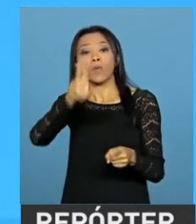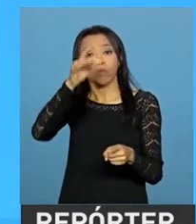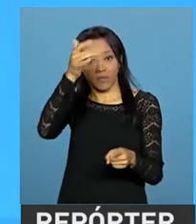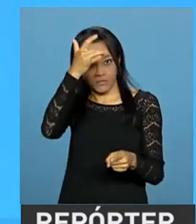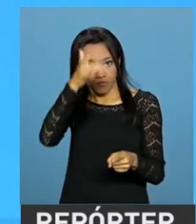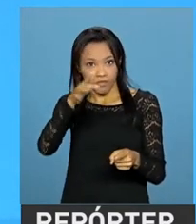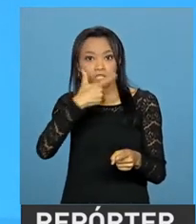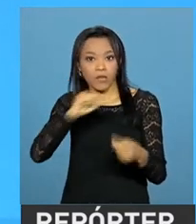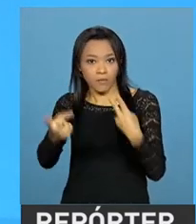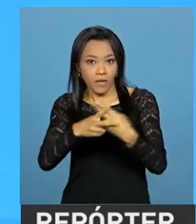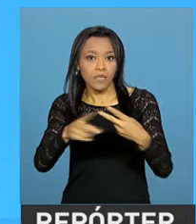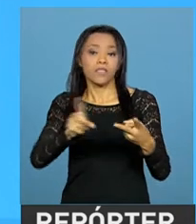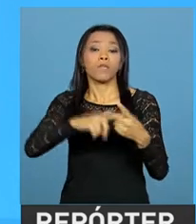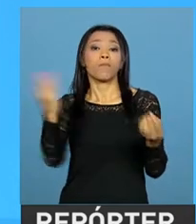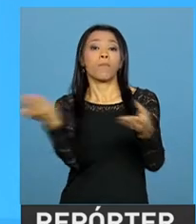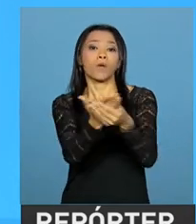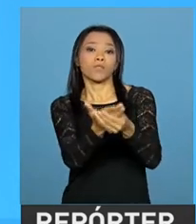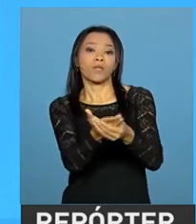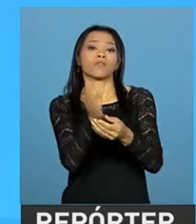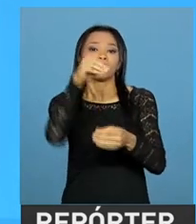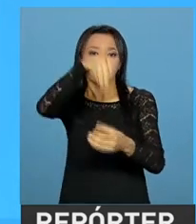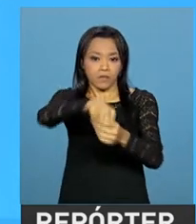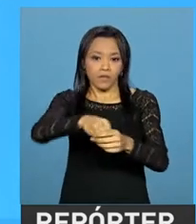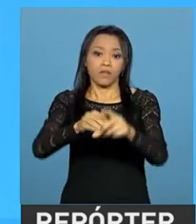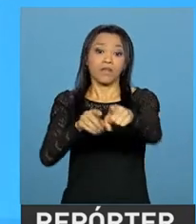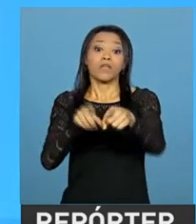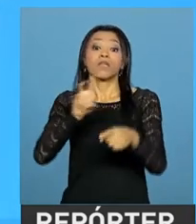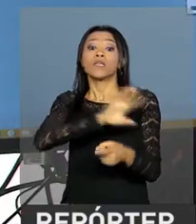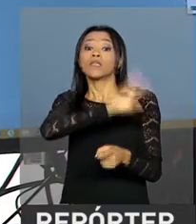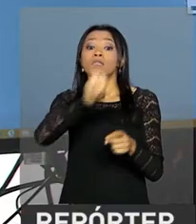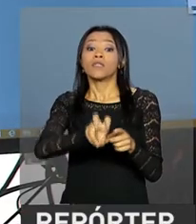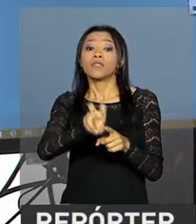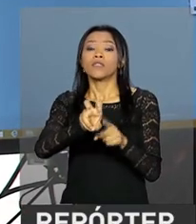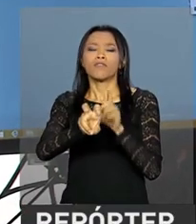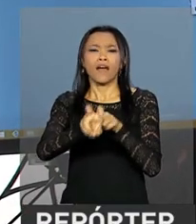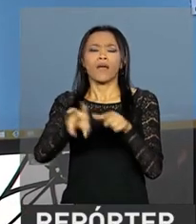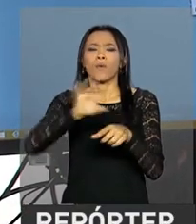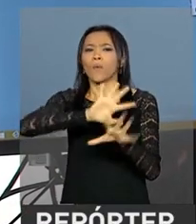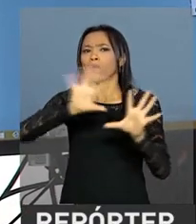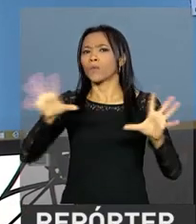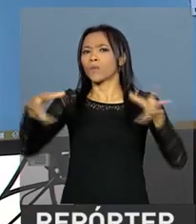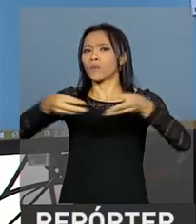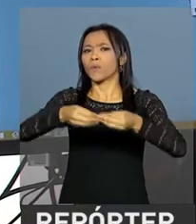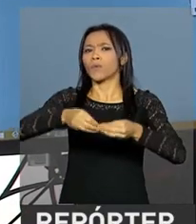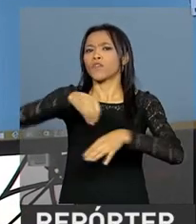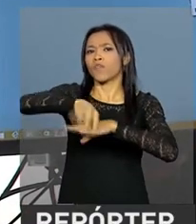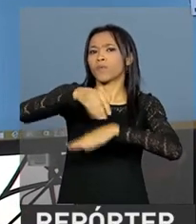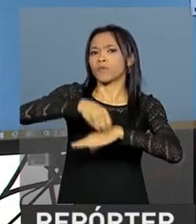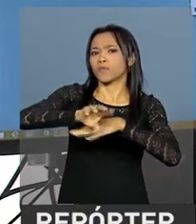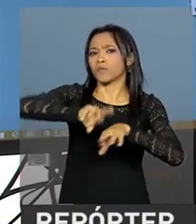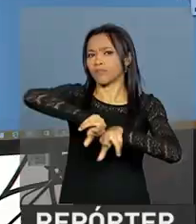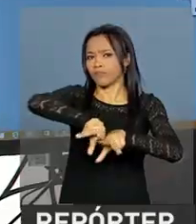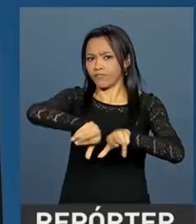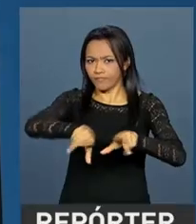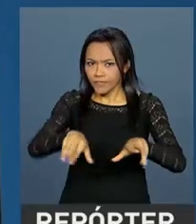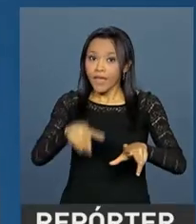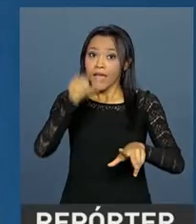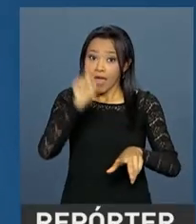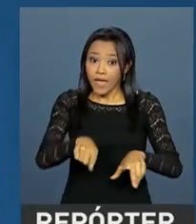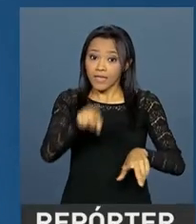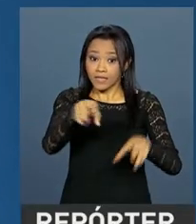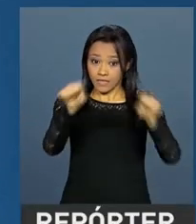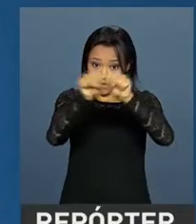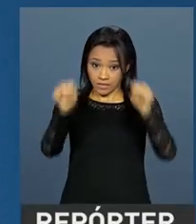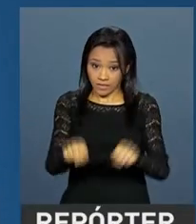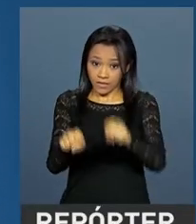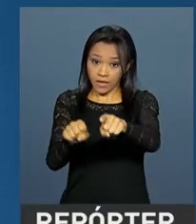quarto módulo vai ajudar na gestão das unidades prisionais. E o quinto vai reunir informações de inteligência. O SISDEPEN é